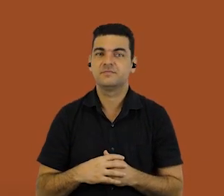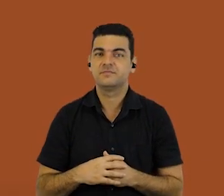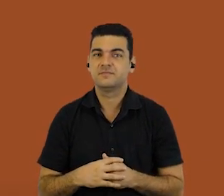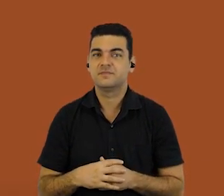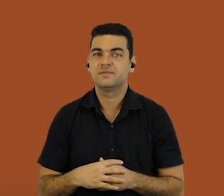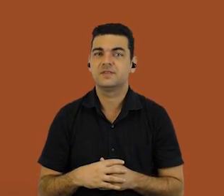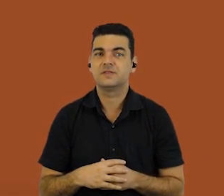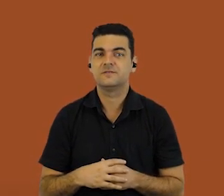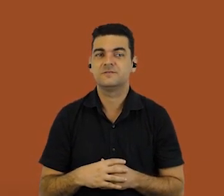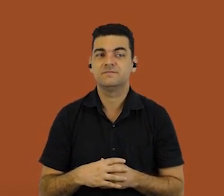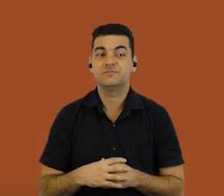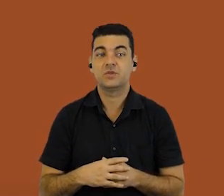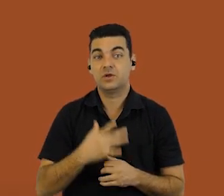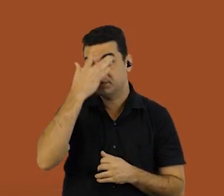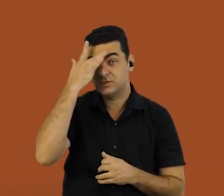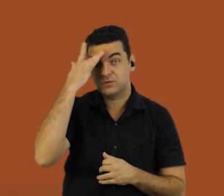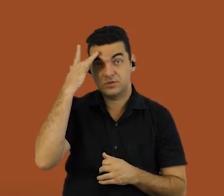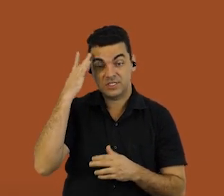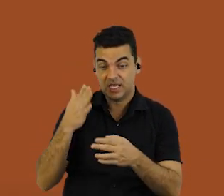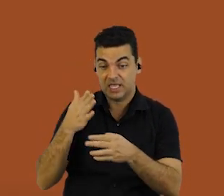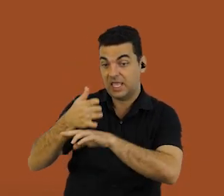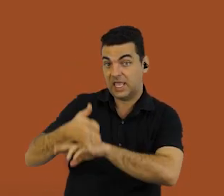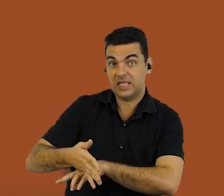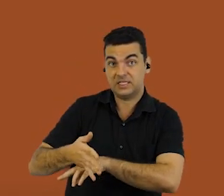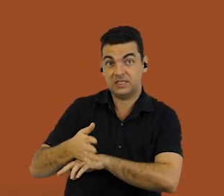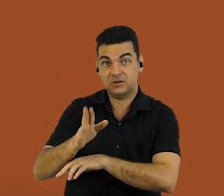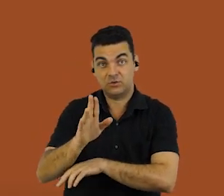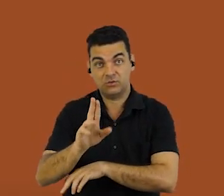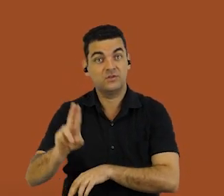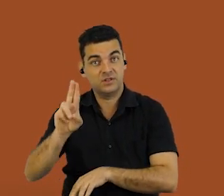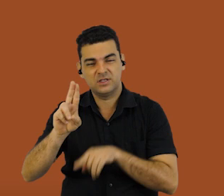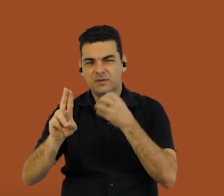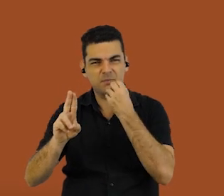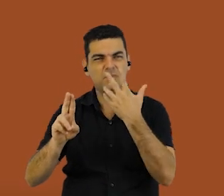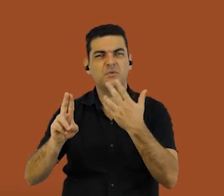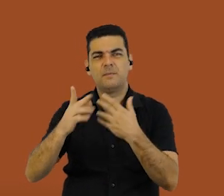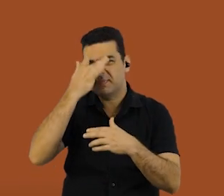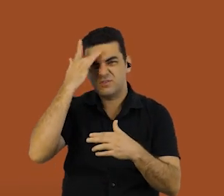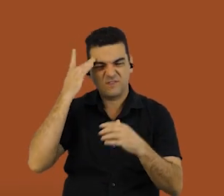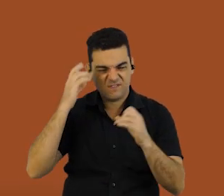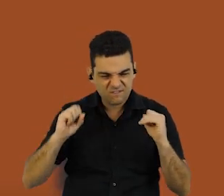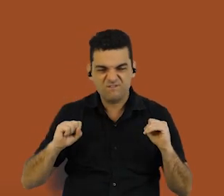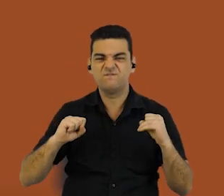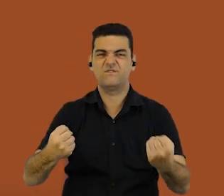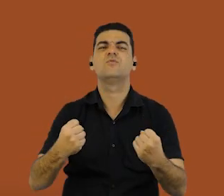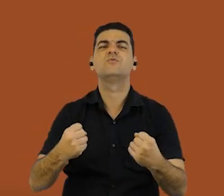Assim, os meninos que se aproximam do IFE Baiano são meninos que têm